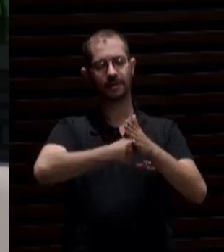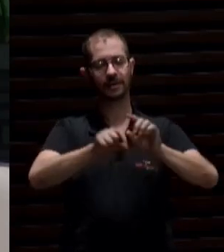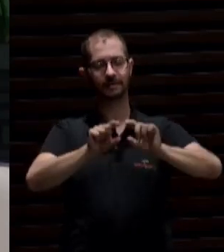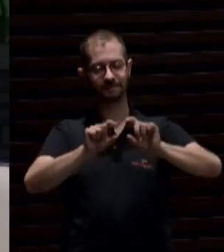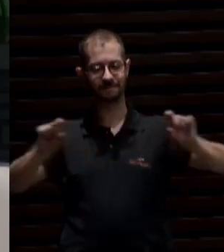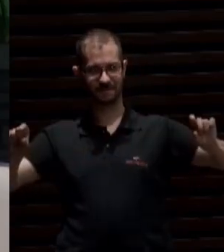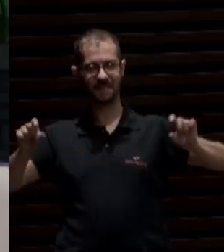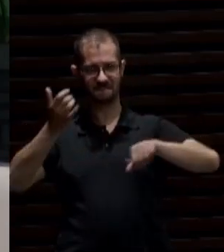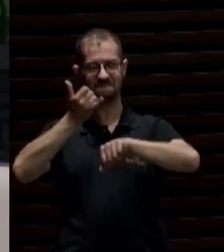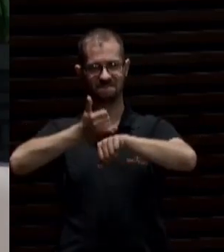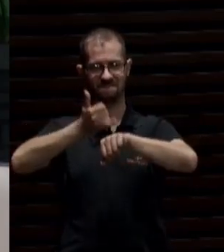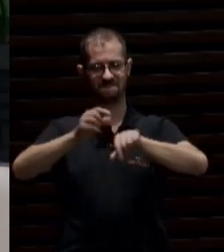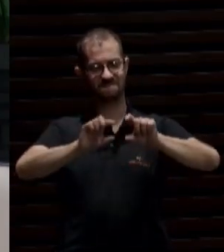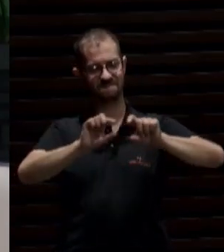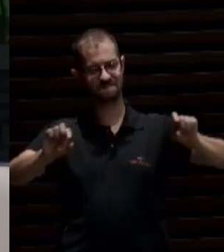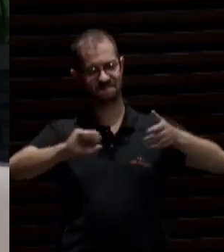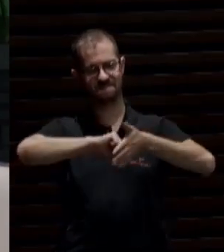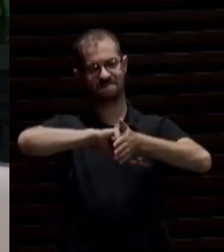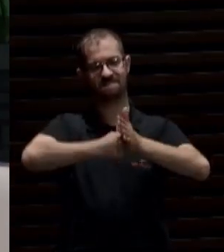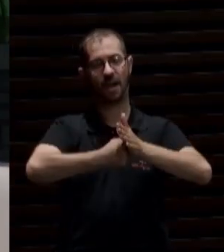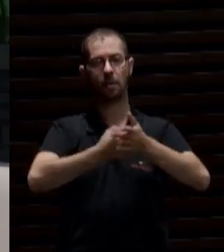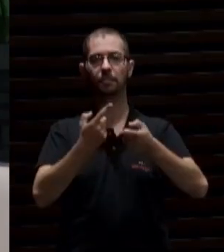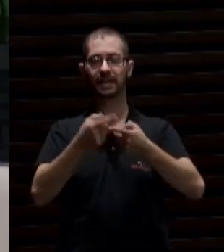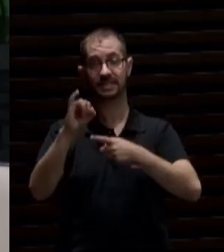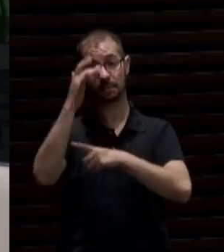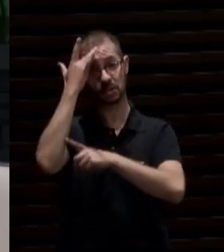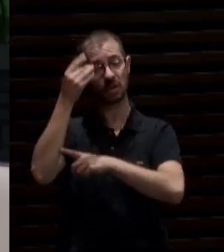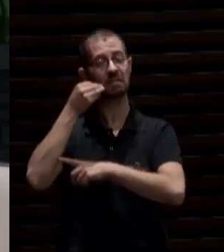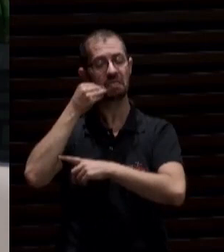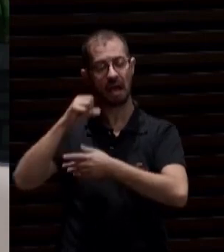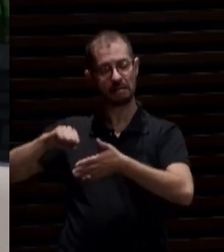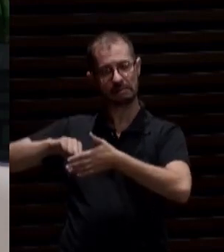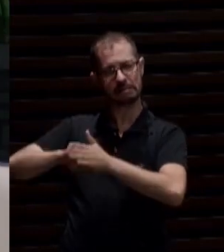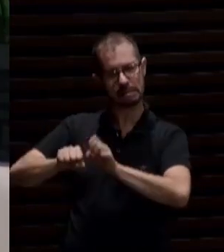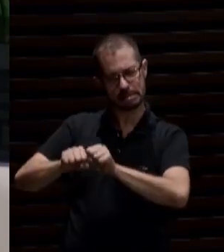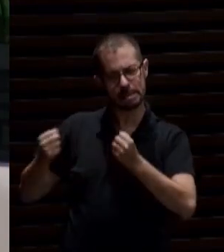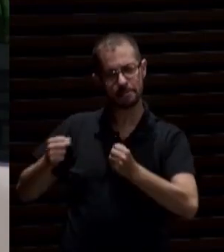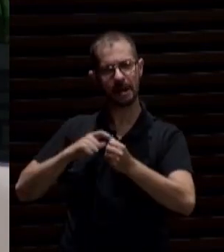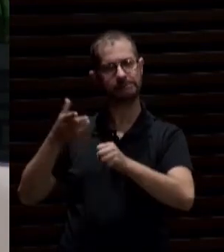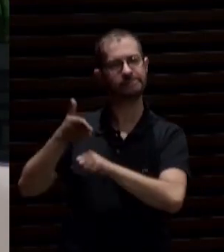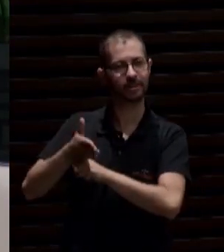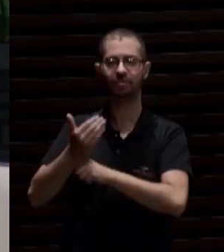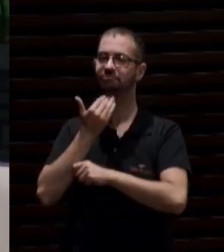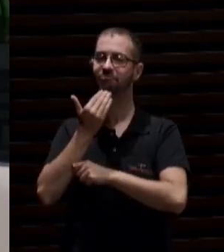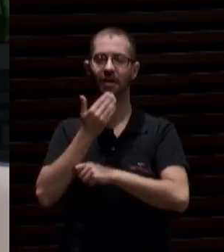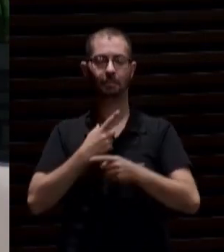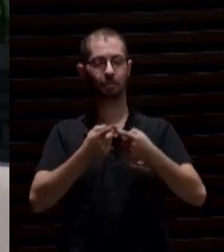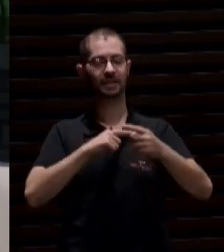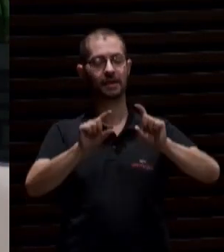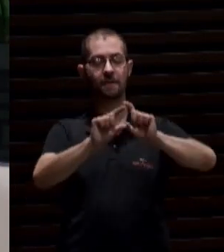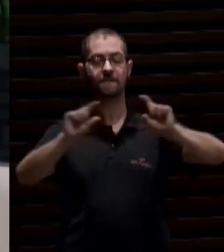Porque se alguém tentasse novamente quebrar a porta e invadir, não conseguiria, porque o ferrolho ia impedir. Ou seja, o ferrolho que fica atrás da porta ou da